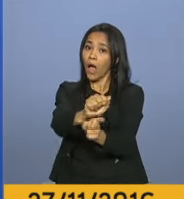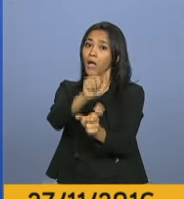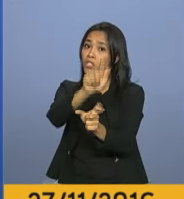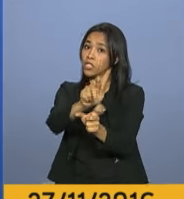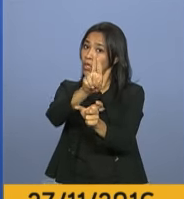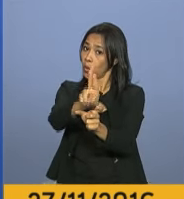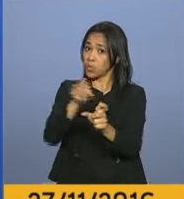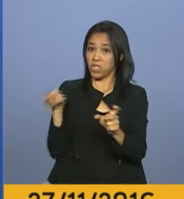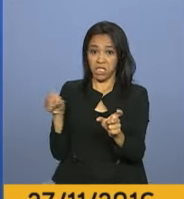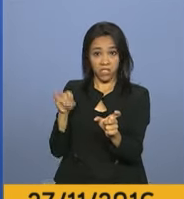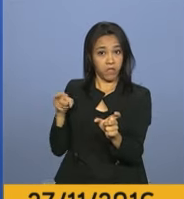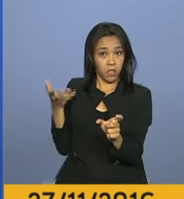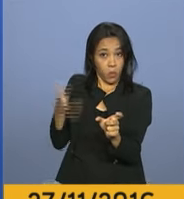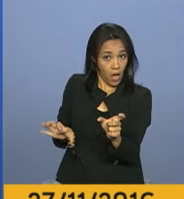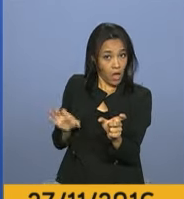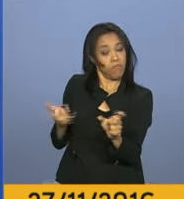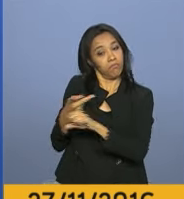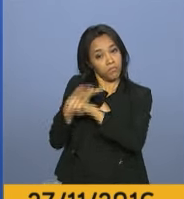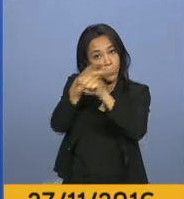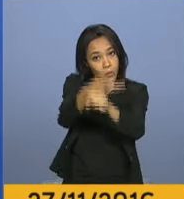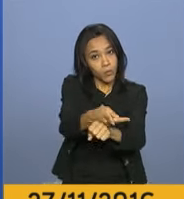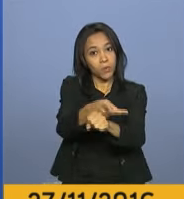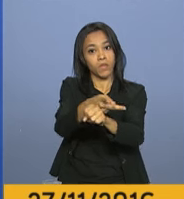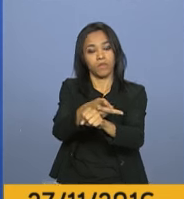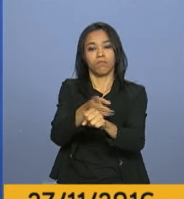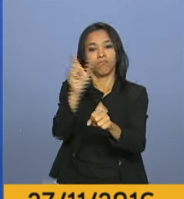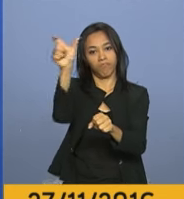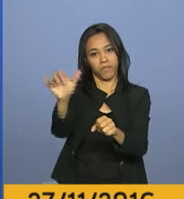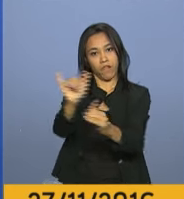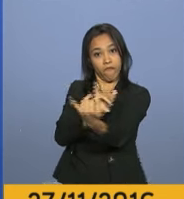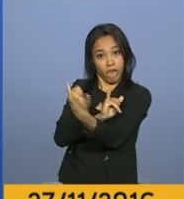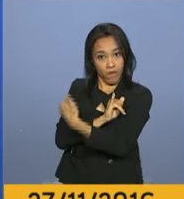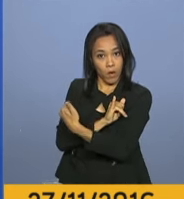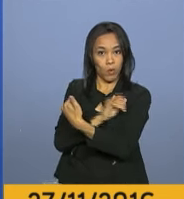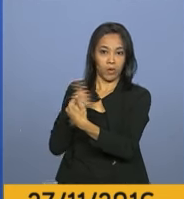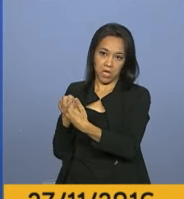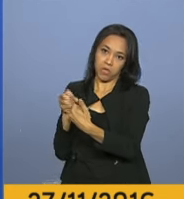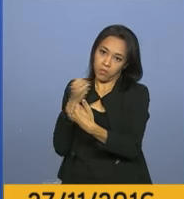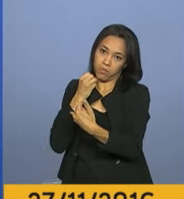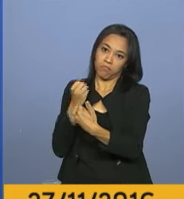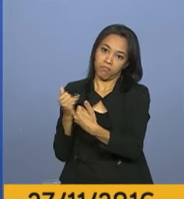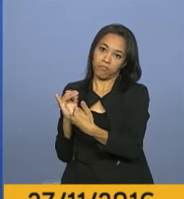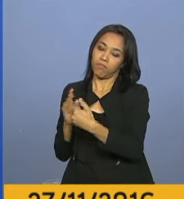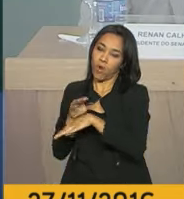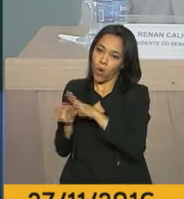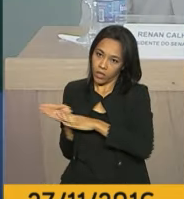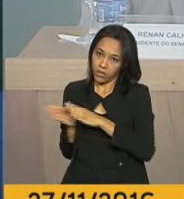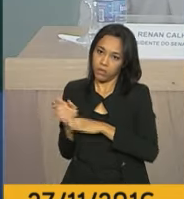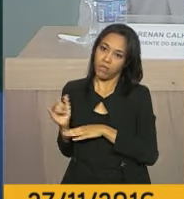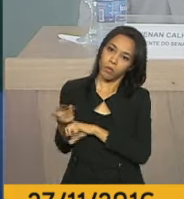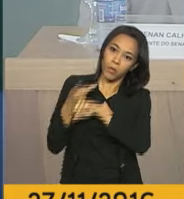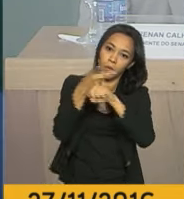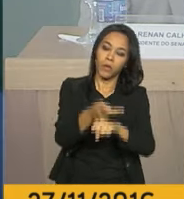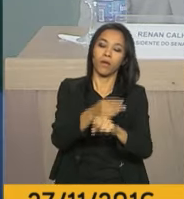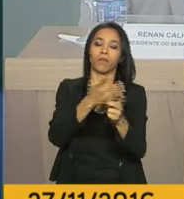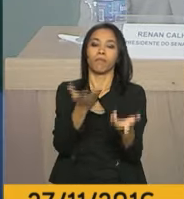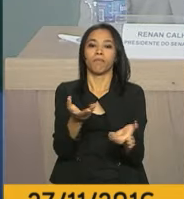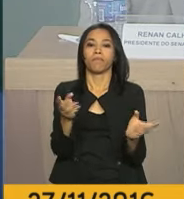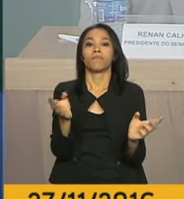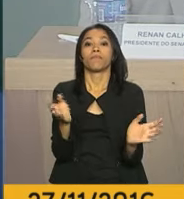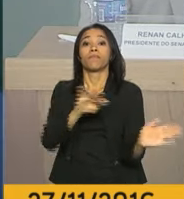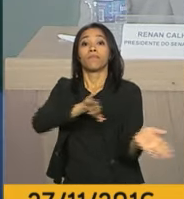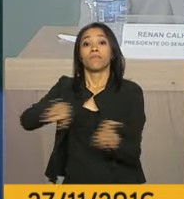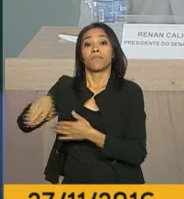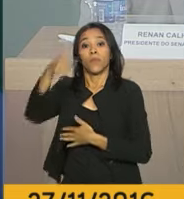quer despachar. Então, não há razão, neste momento, para qualquer medida dessa natureza. Presidente, Mariana, da